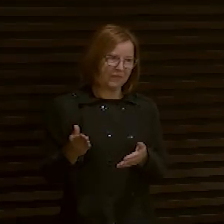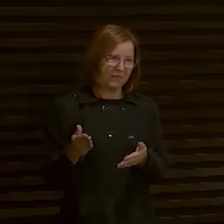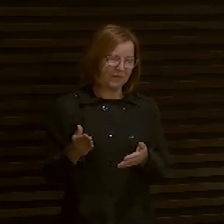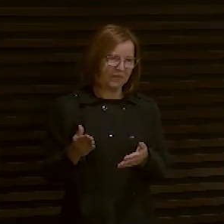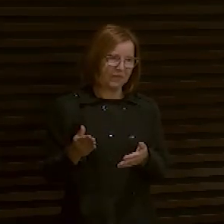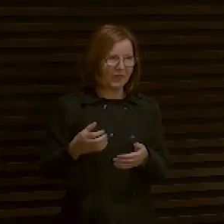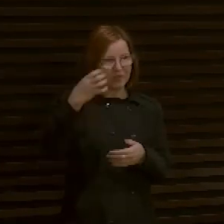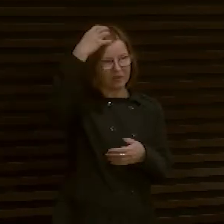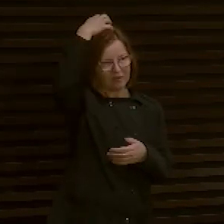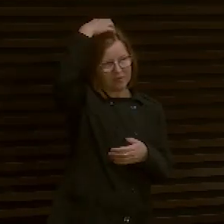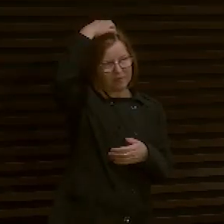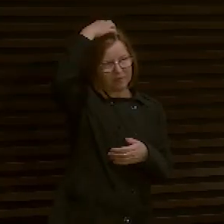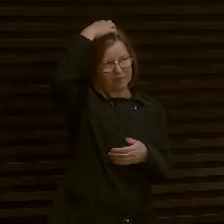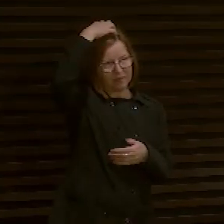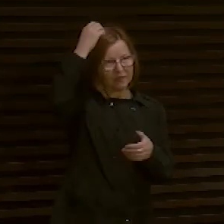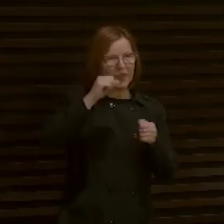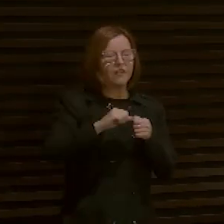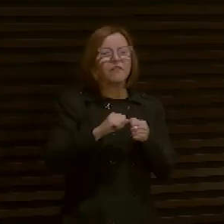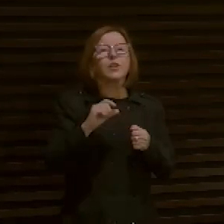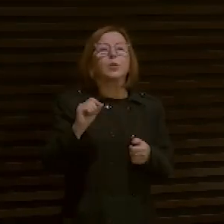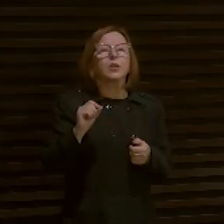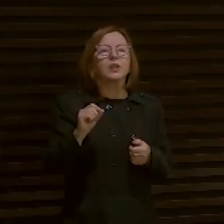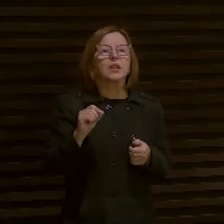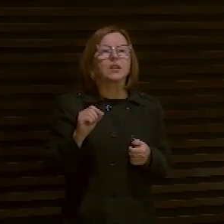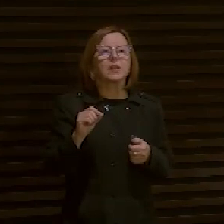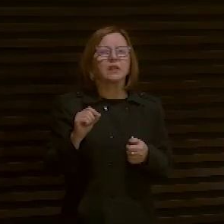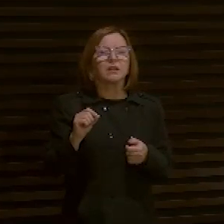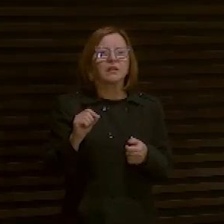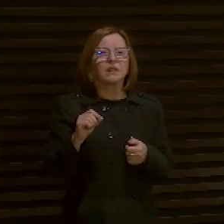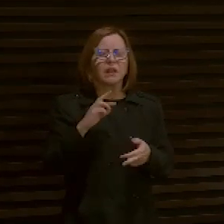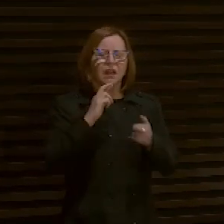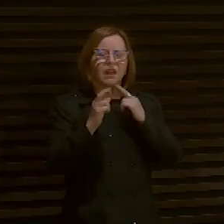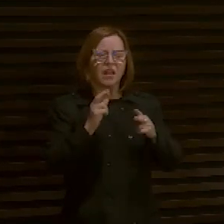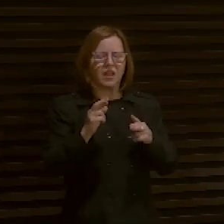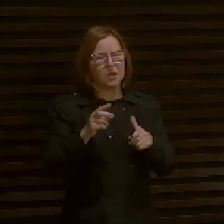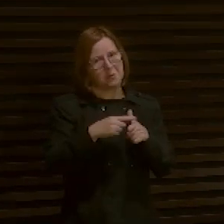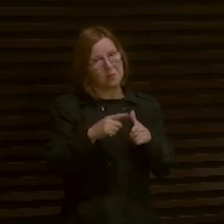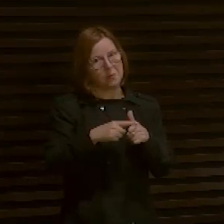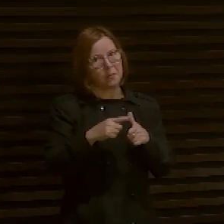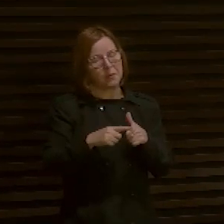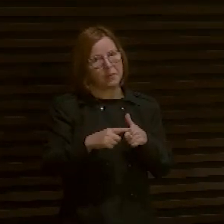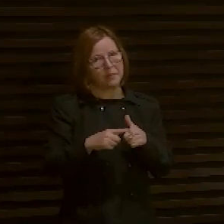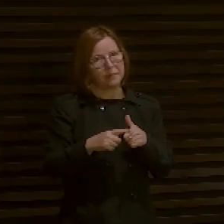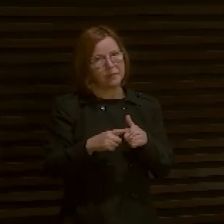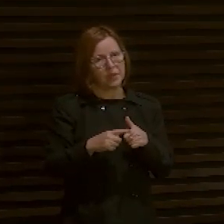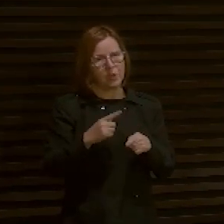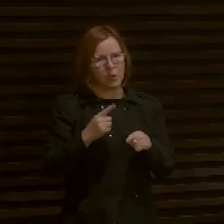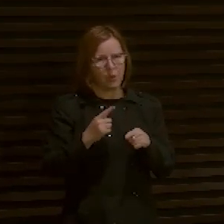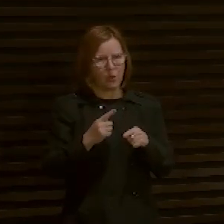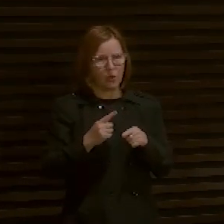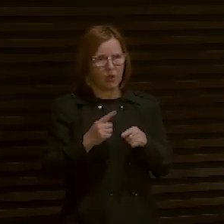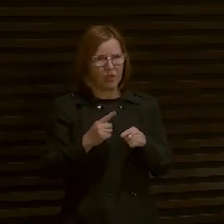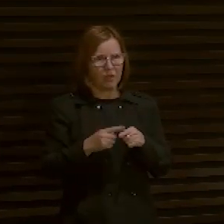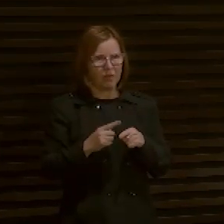o rei, o que ele faz? Ele lamenta a situação, porque ele ficou muito chateado quando chegou